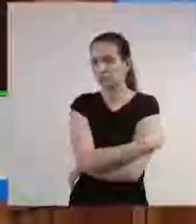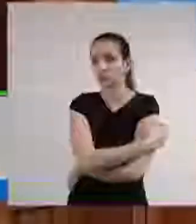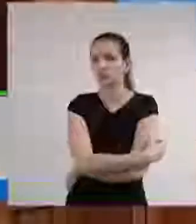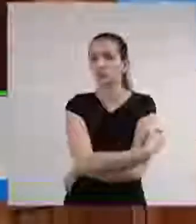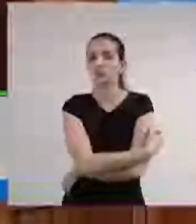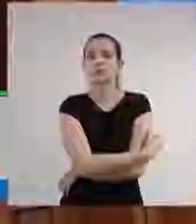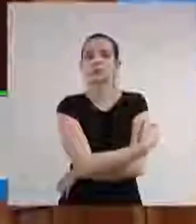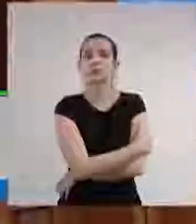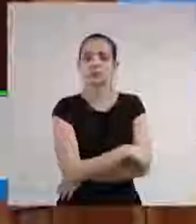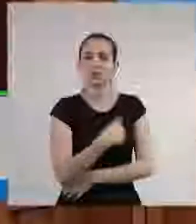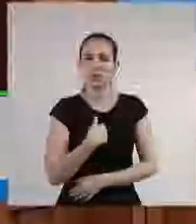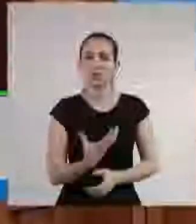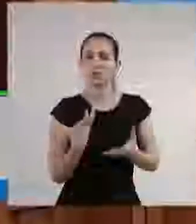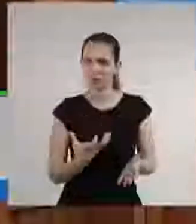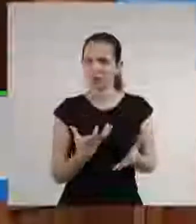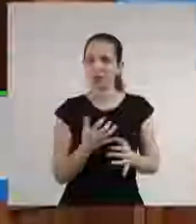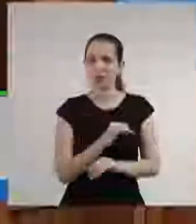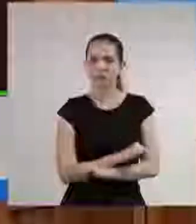um registro